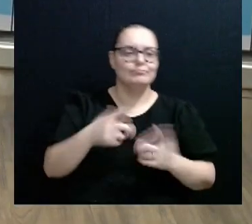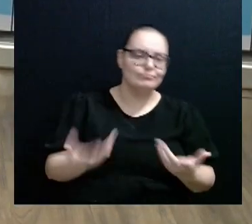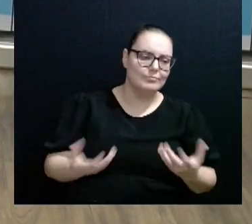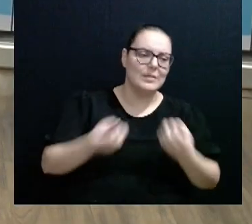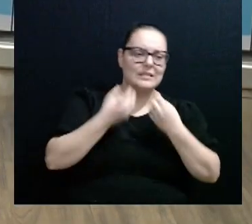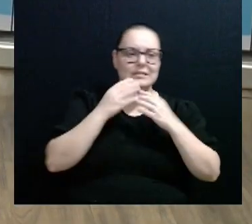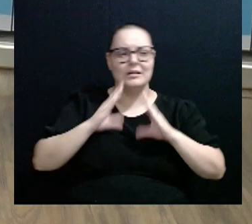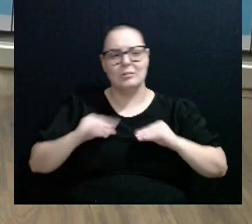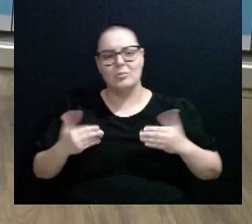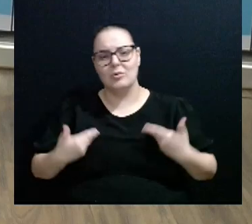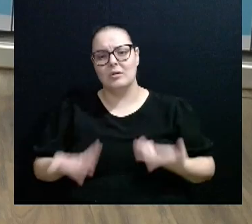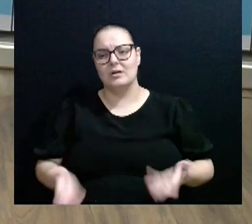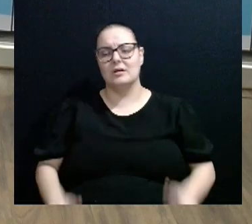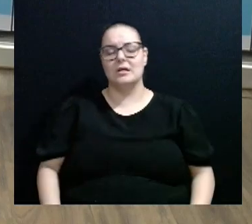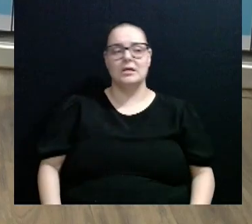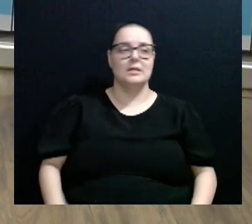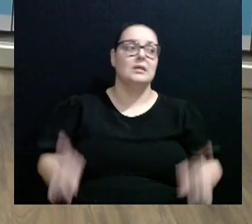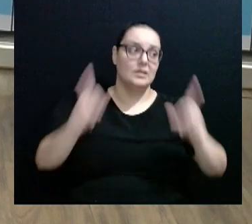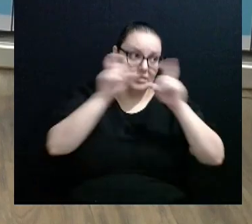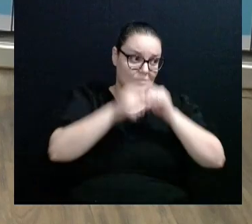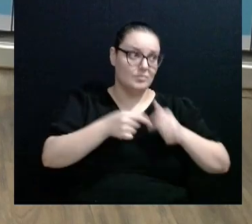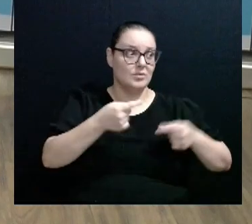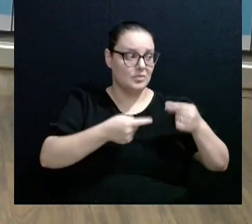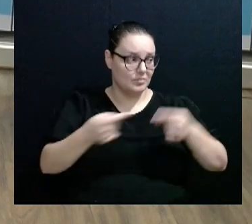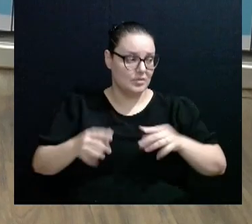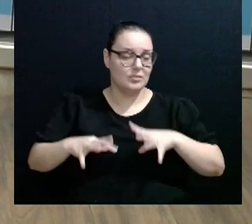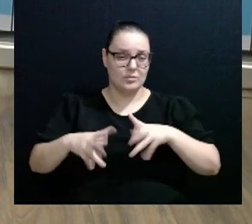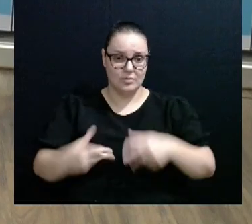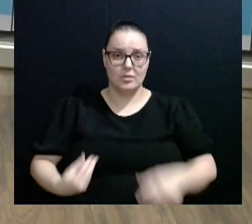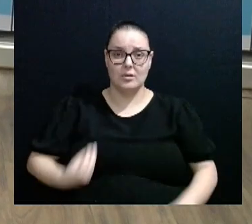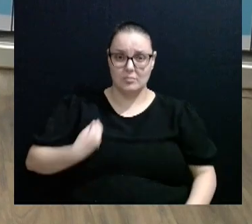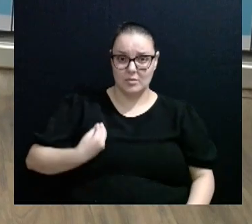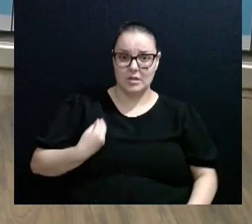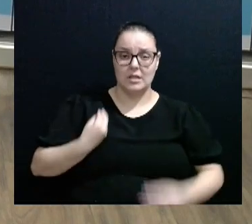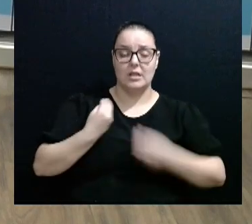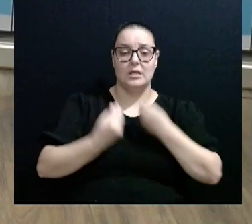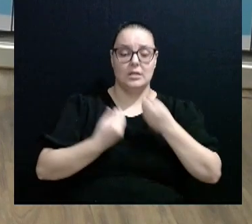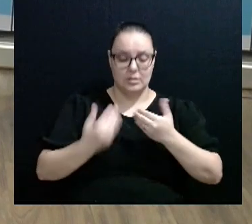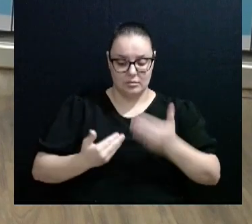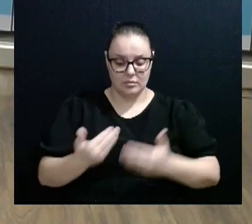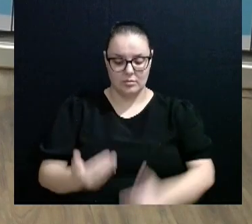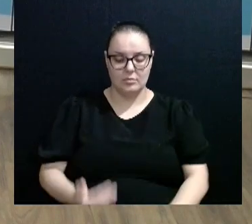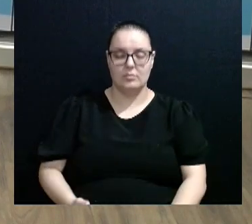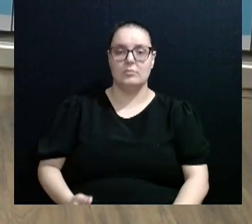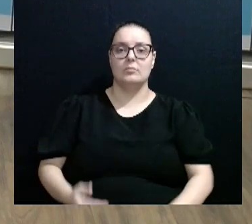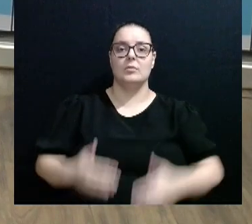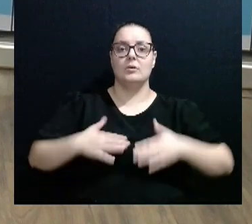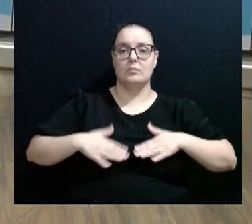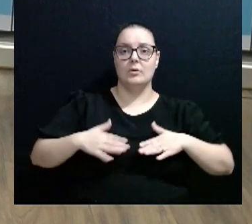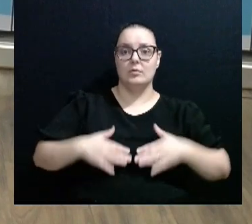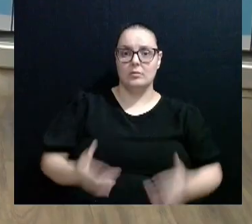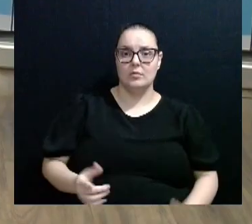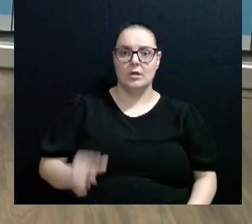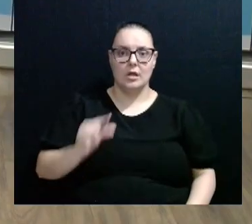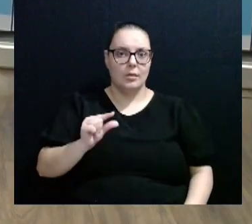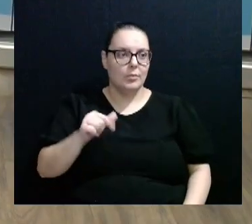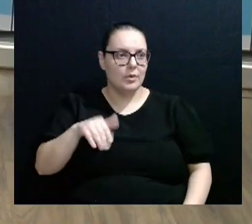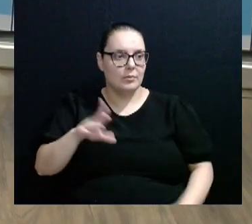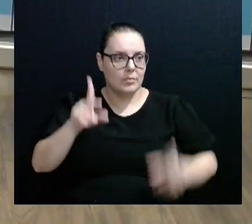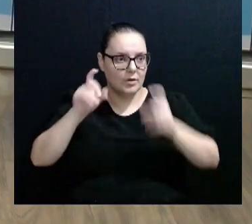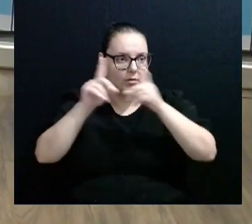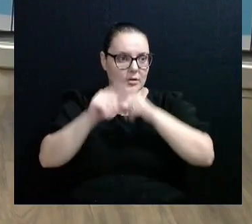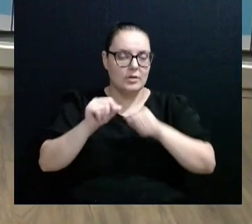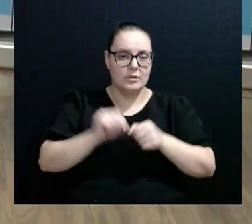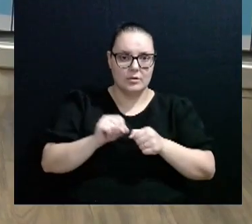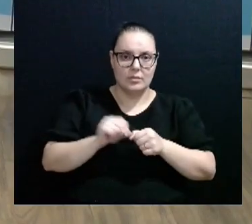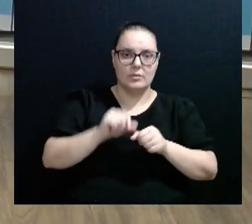um dilema que ao longo da vida todo mundo passa e com o passar da idade, isso acaba ficando um pouquinho mais difícil de fazer essa mudança